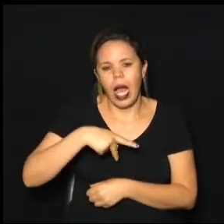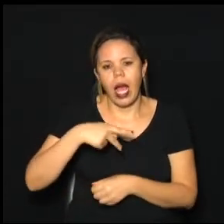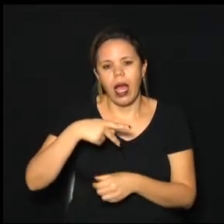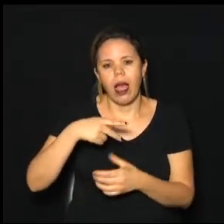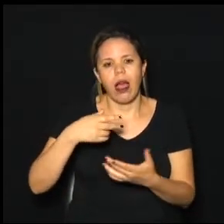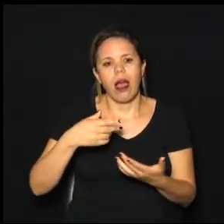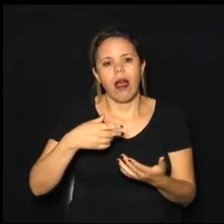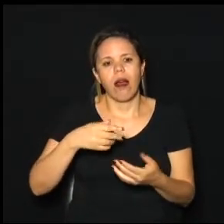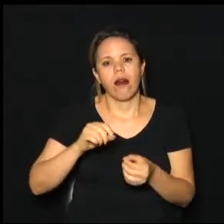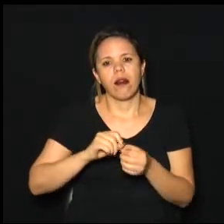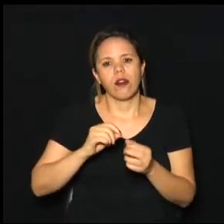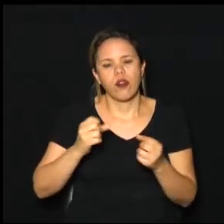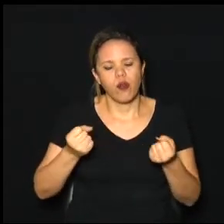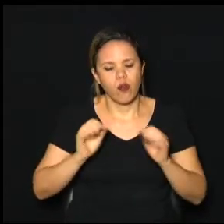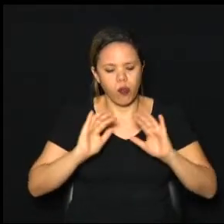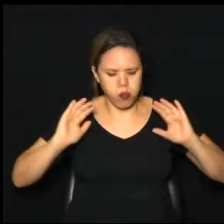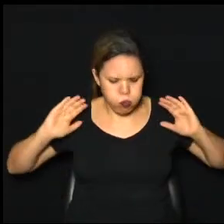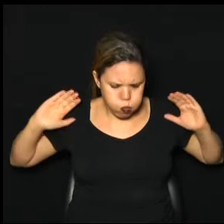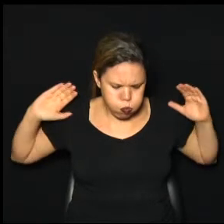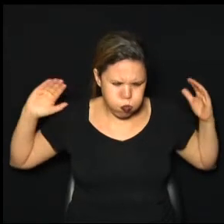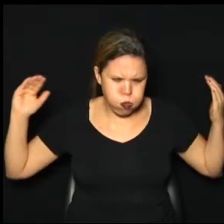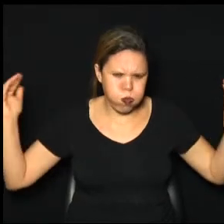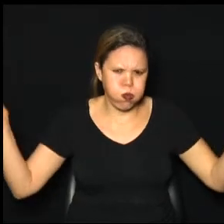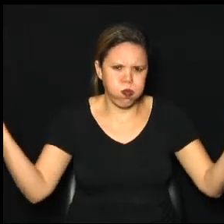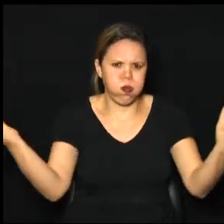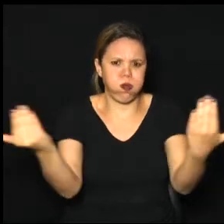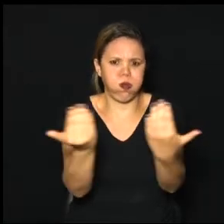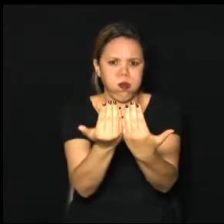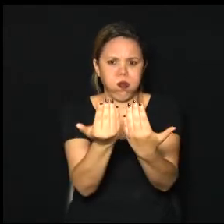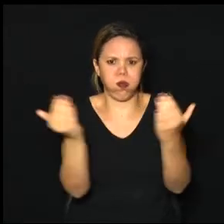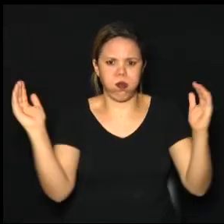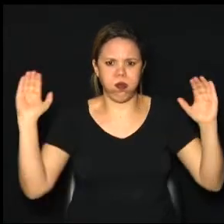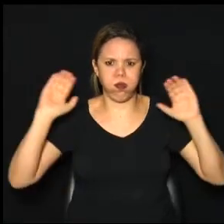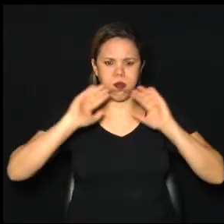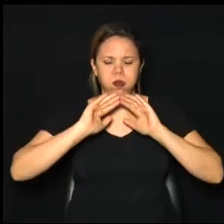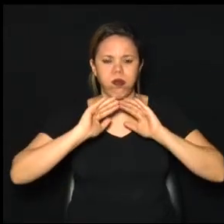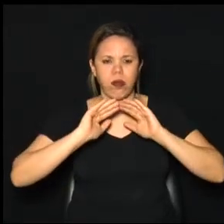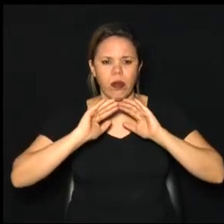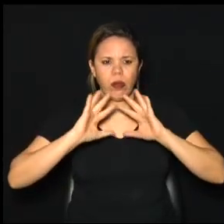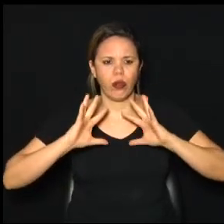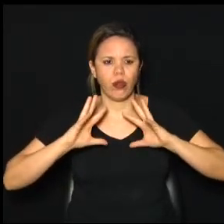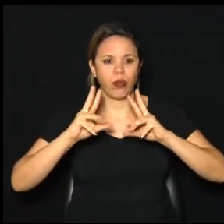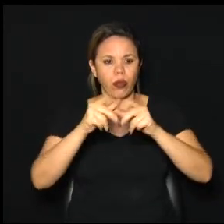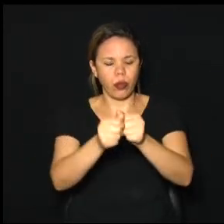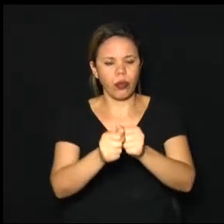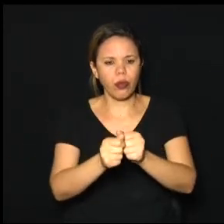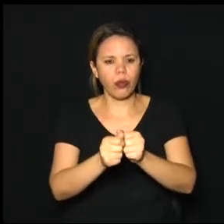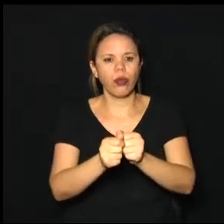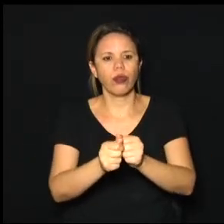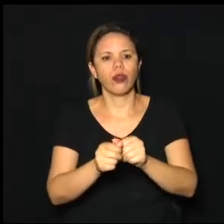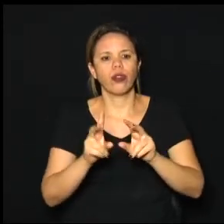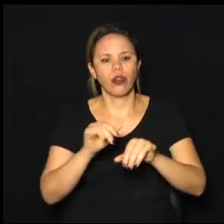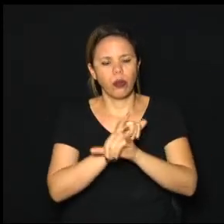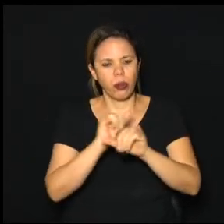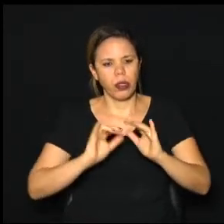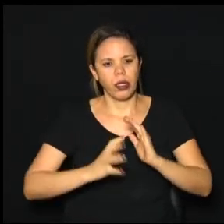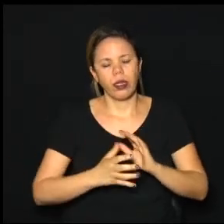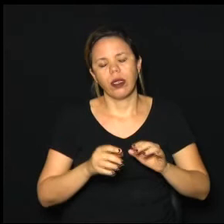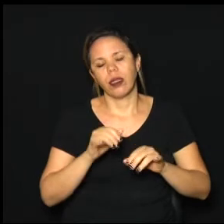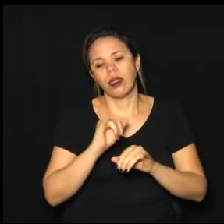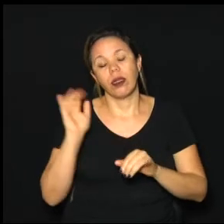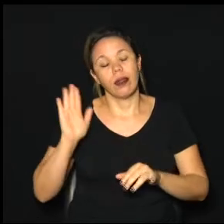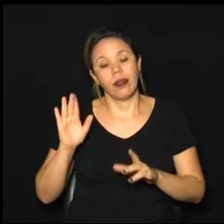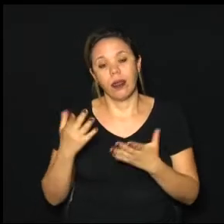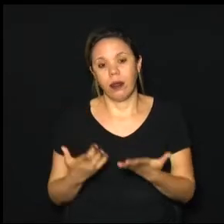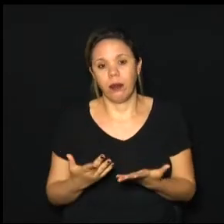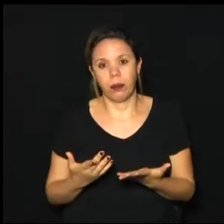enfim, cobria o carro inteiro praticamente de propaganda eleitoral. Isso hoje é proibido. O envelopamento de